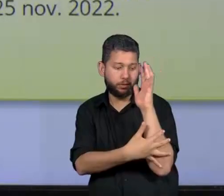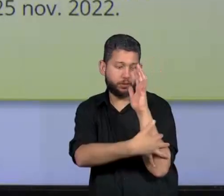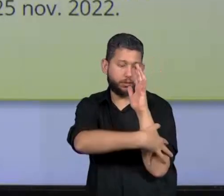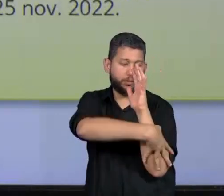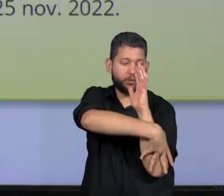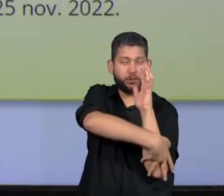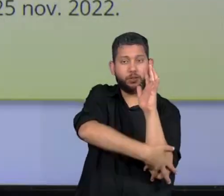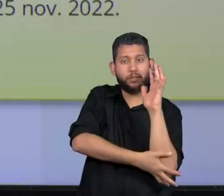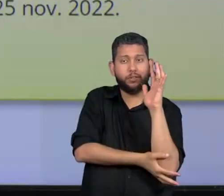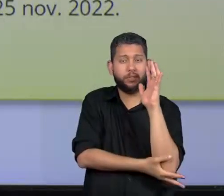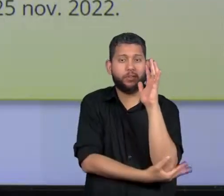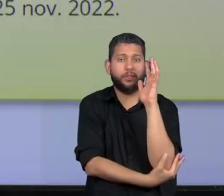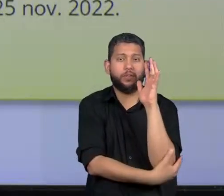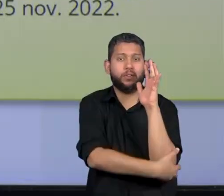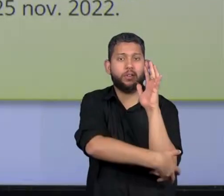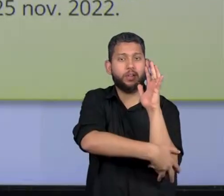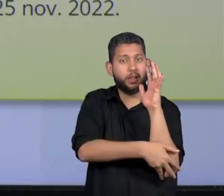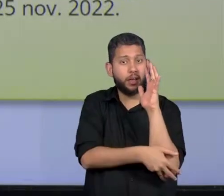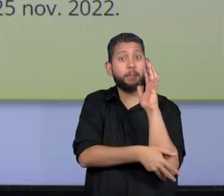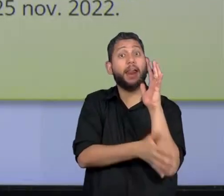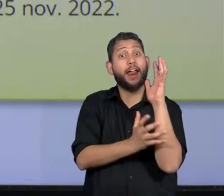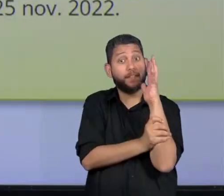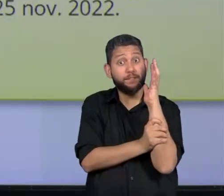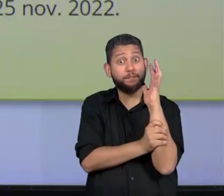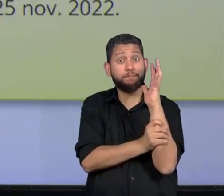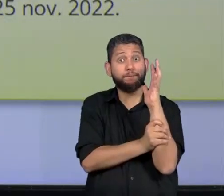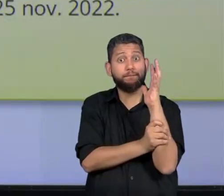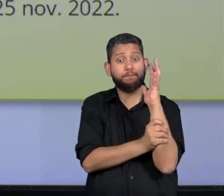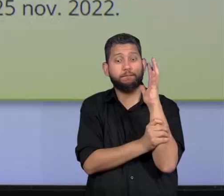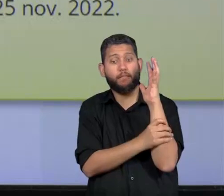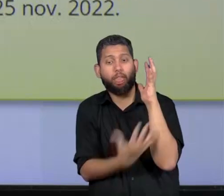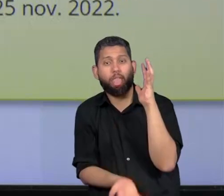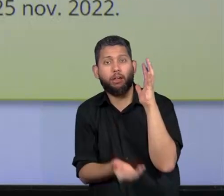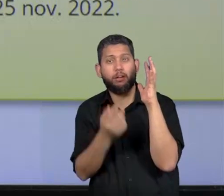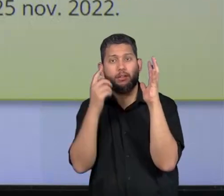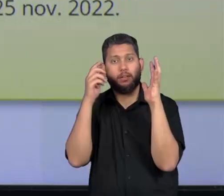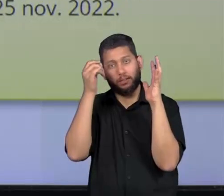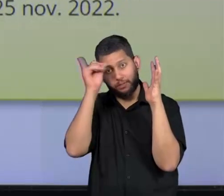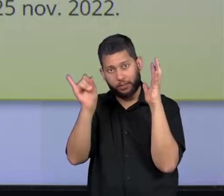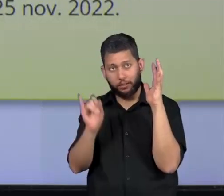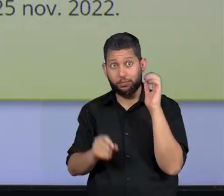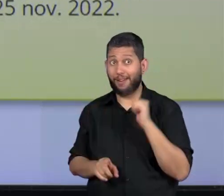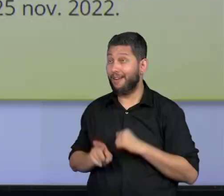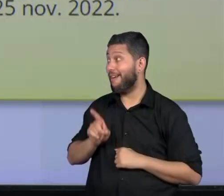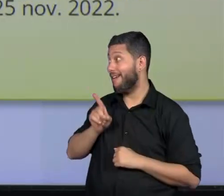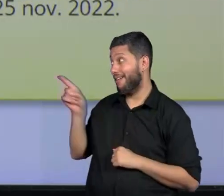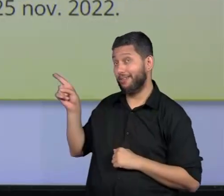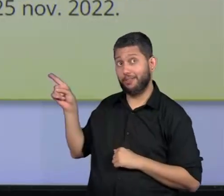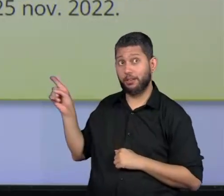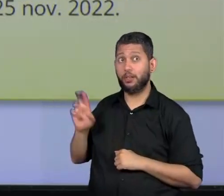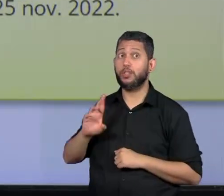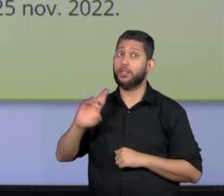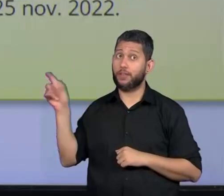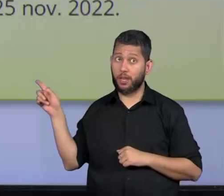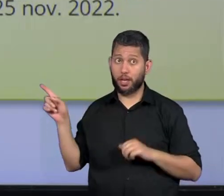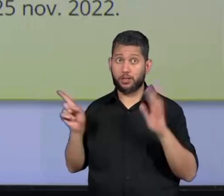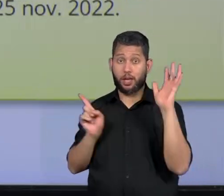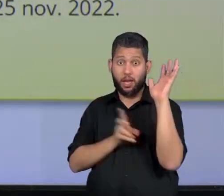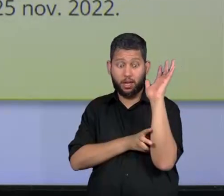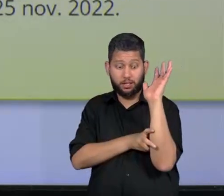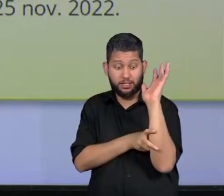caule, mesmo num sentido de sustentação, para que a planta fique ali fixa. Nesse caso, já é uma erva